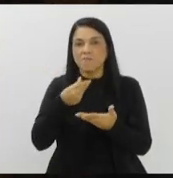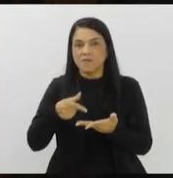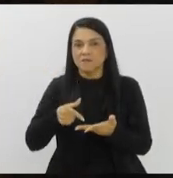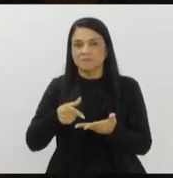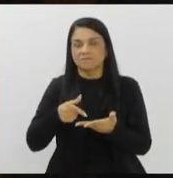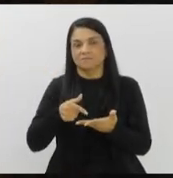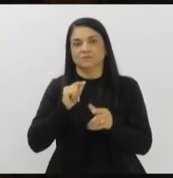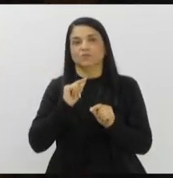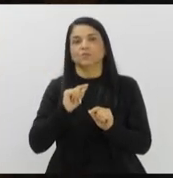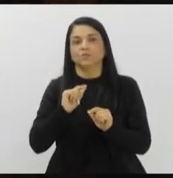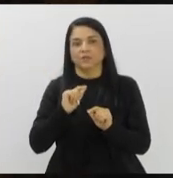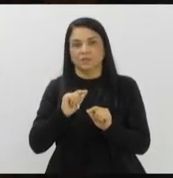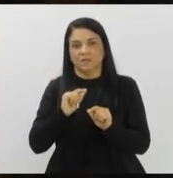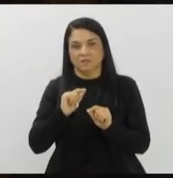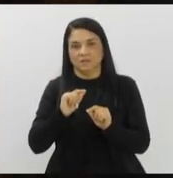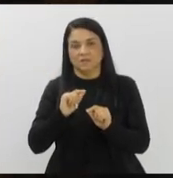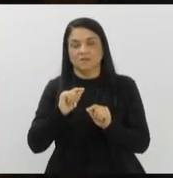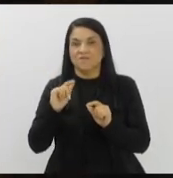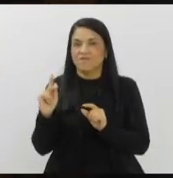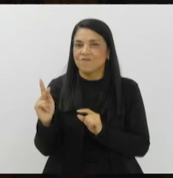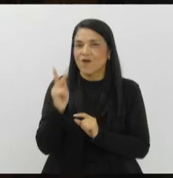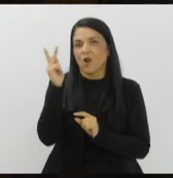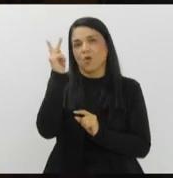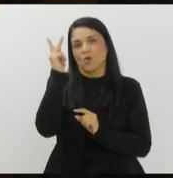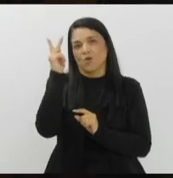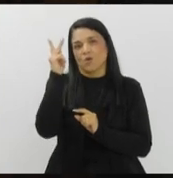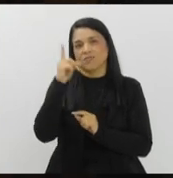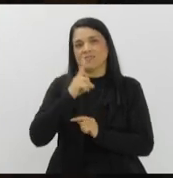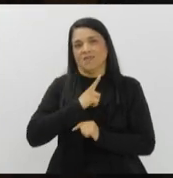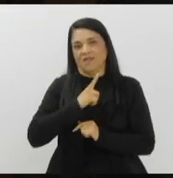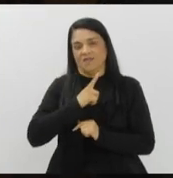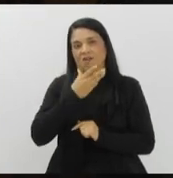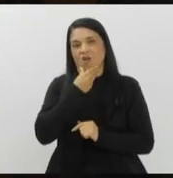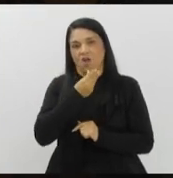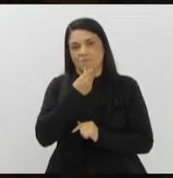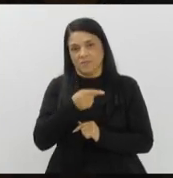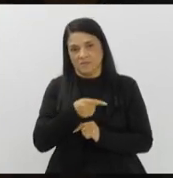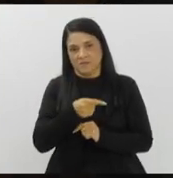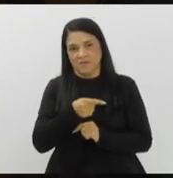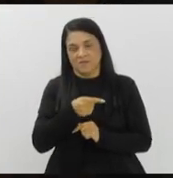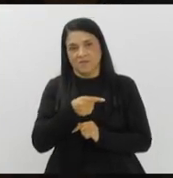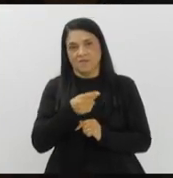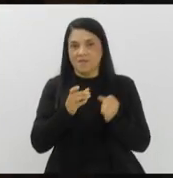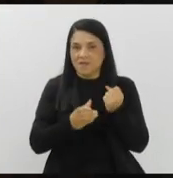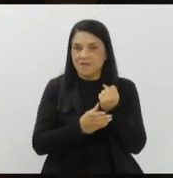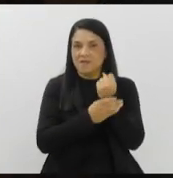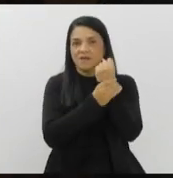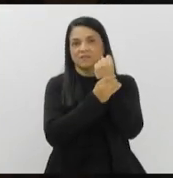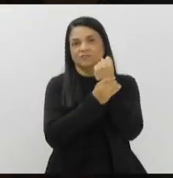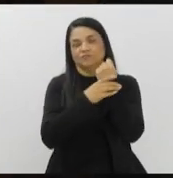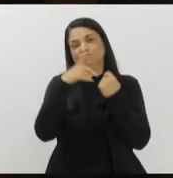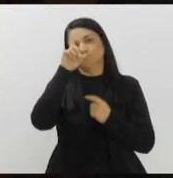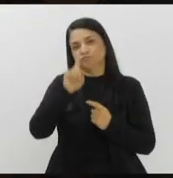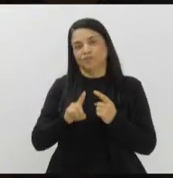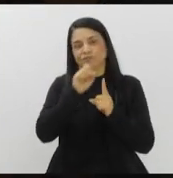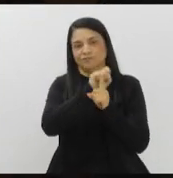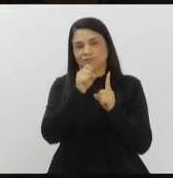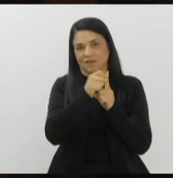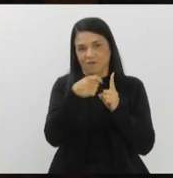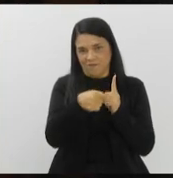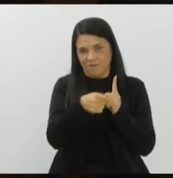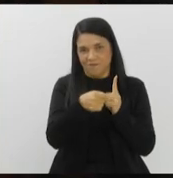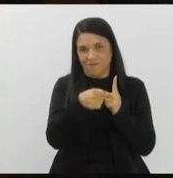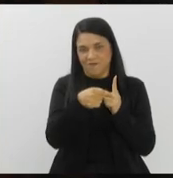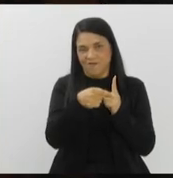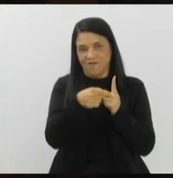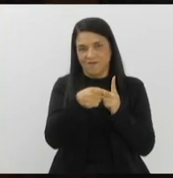foram as mais valorizadas e aquelas que primeiro garantiram direitos sociais. Mesmo quando